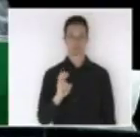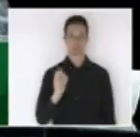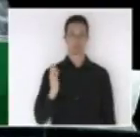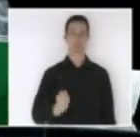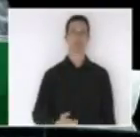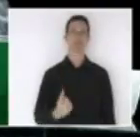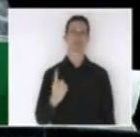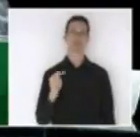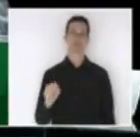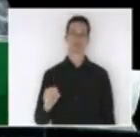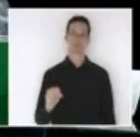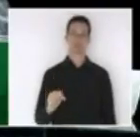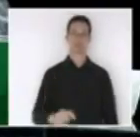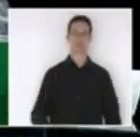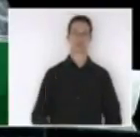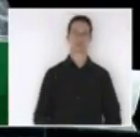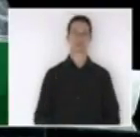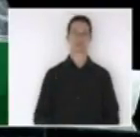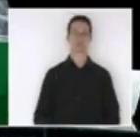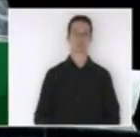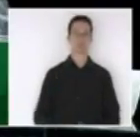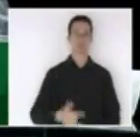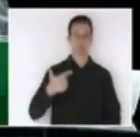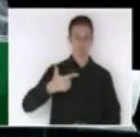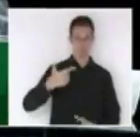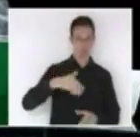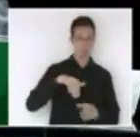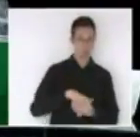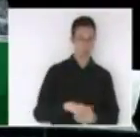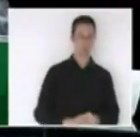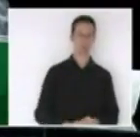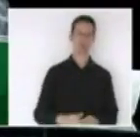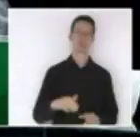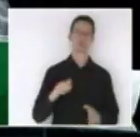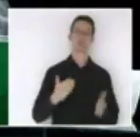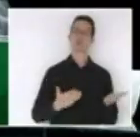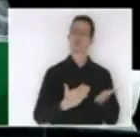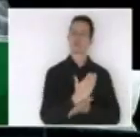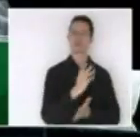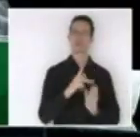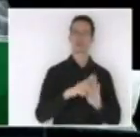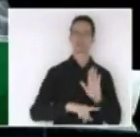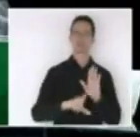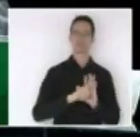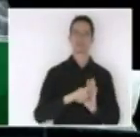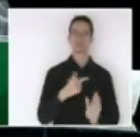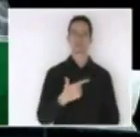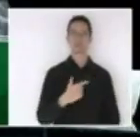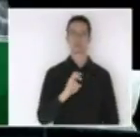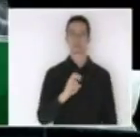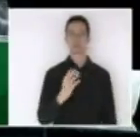585/2017. Foram aprovados em segundo turno os projetos de lei 254 e